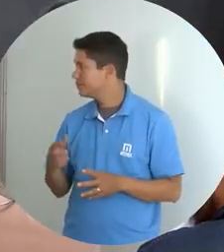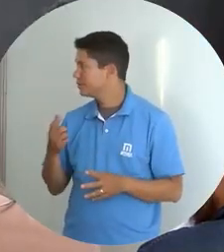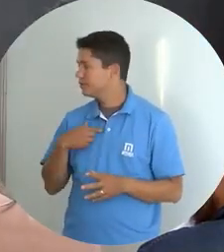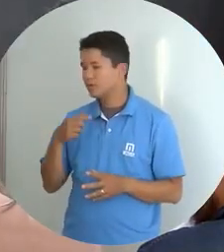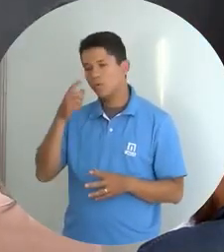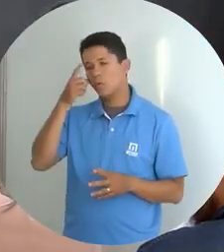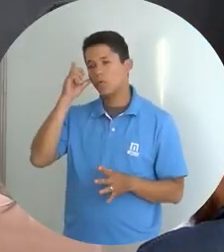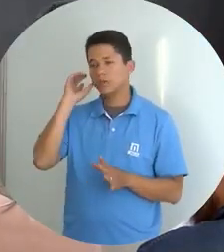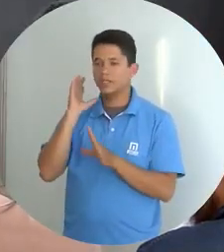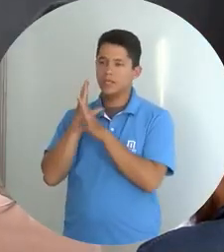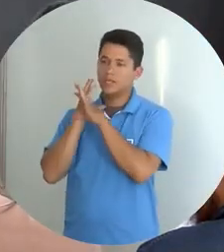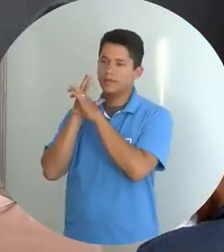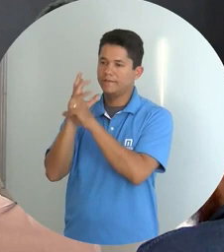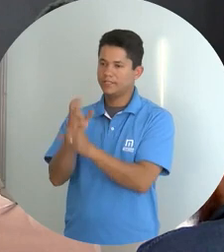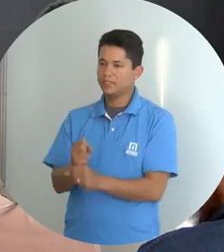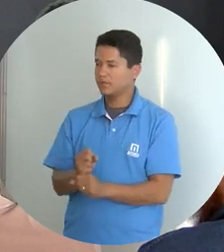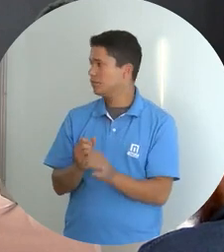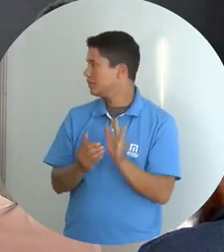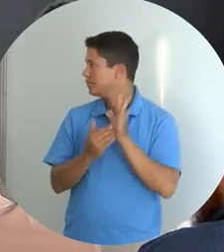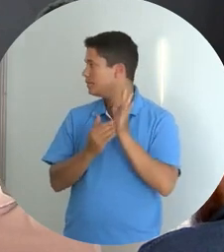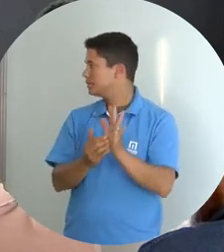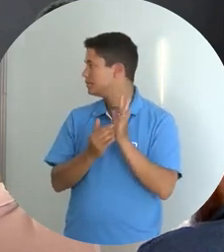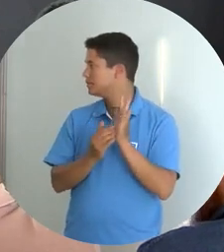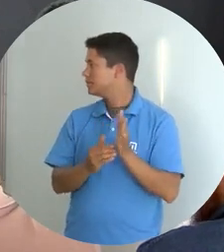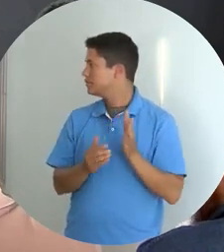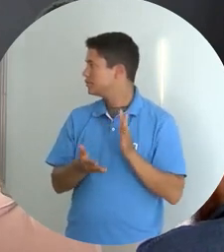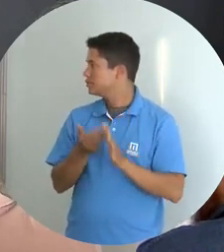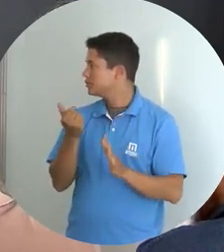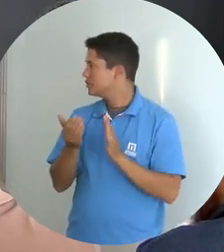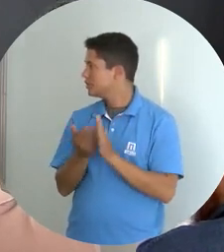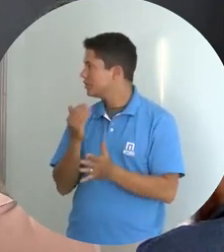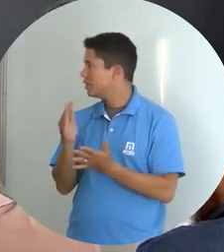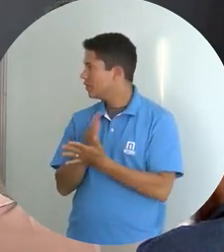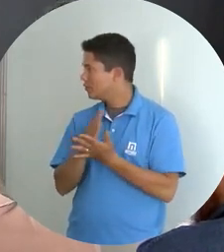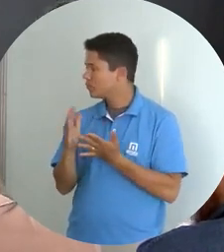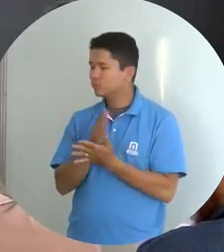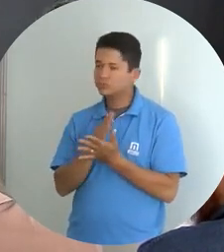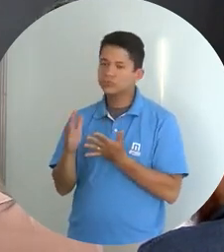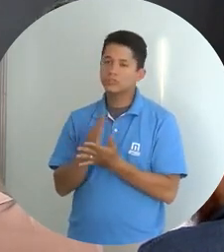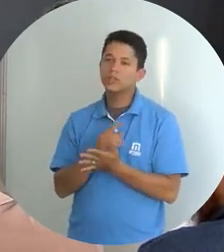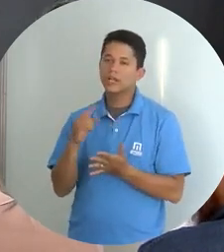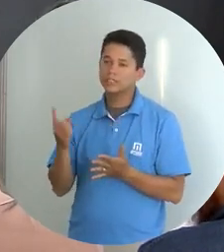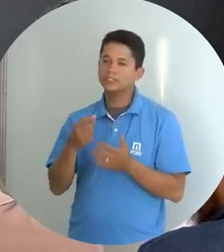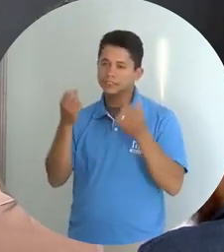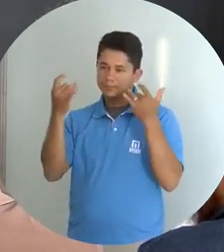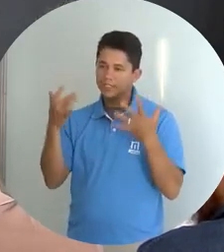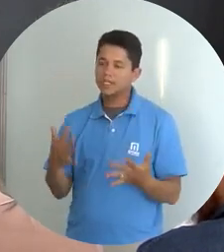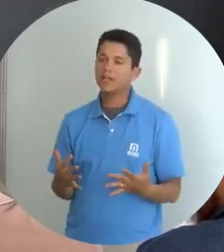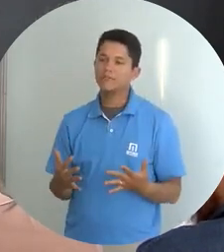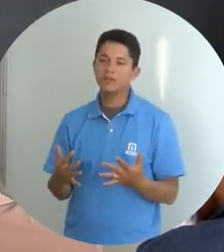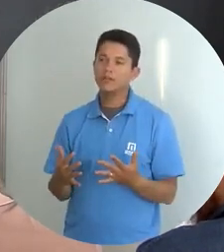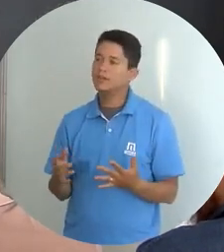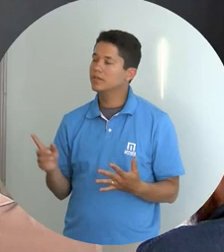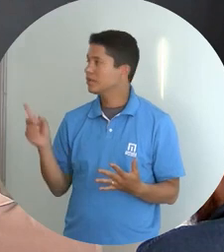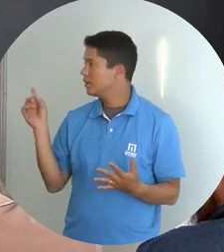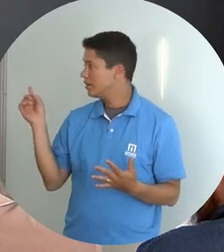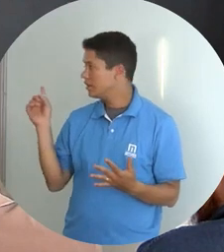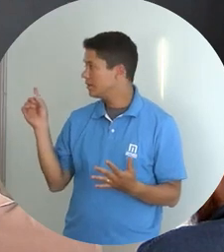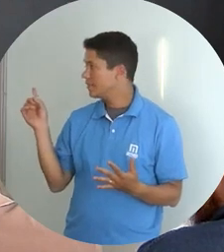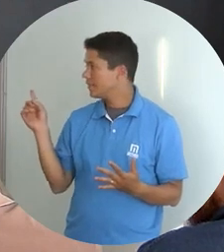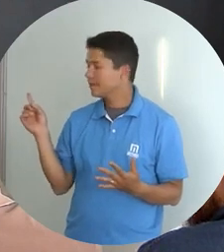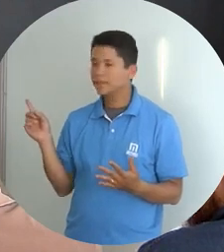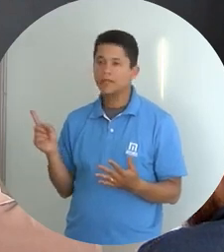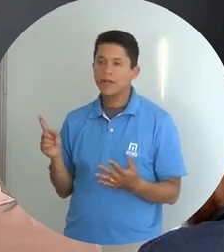apresentação ontem e eu acho que eu tirei alguns trechos sem querer, em que a gente pontuava isso. Realmente,